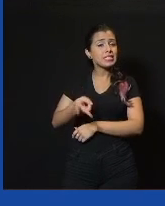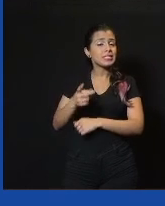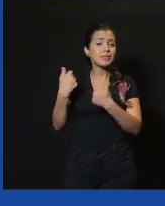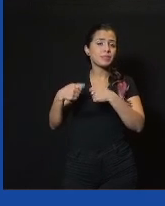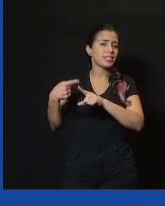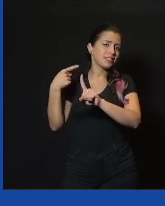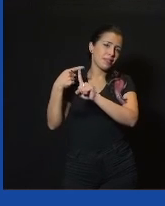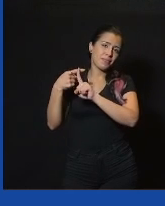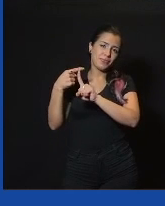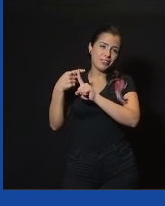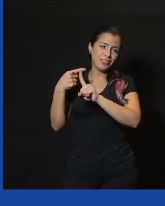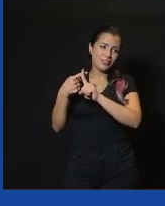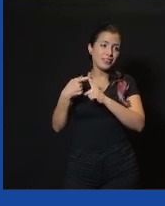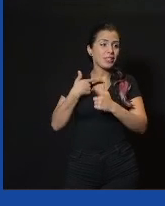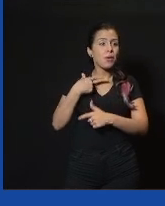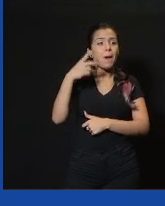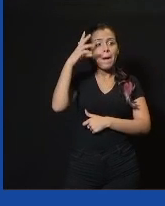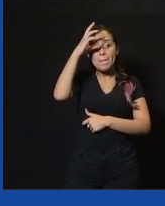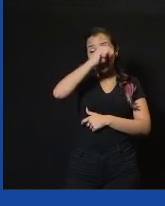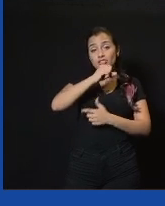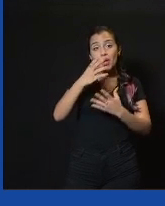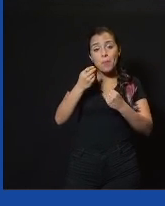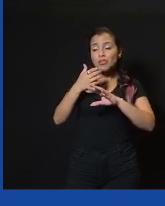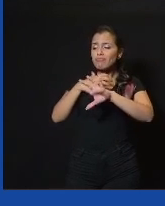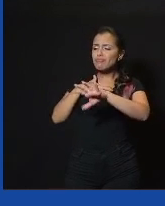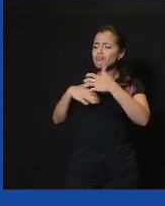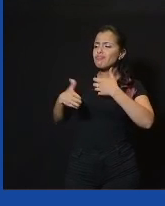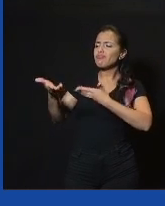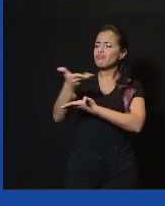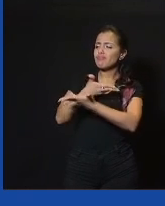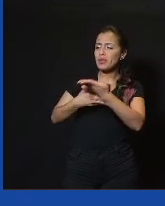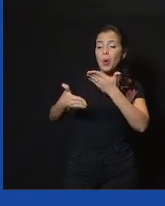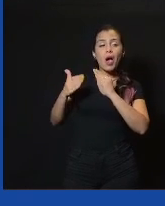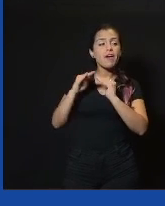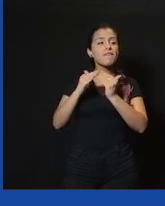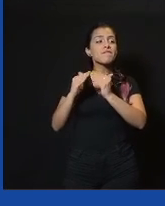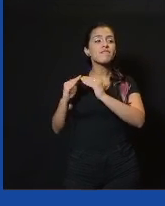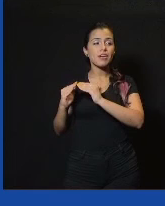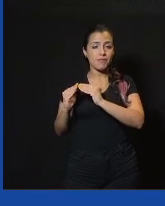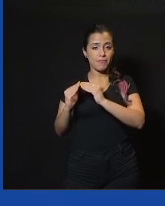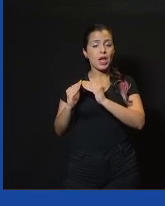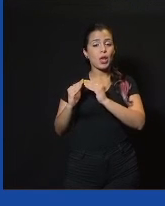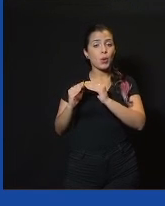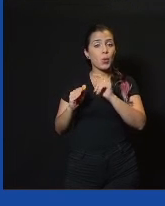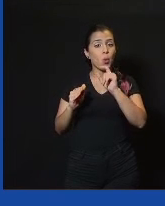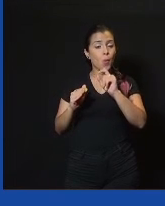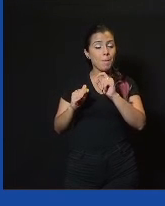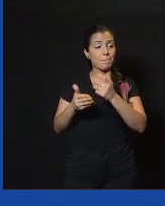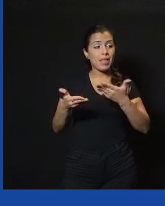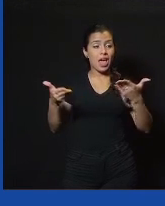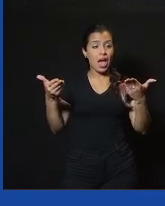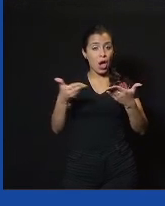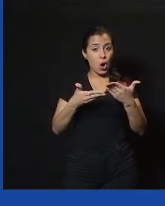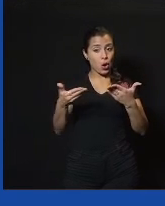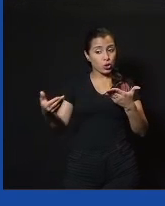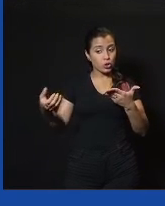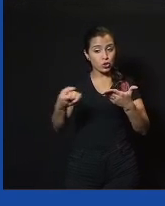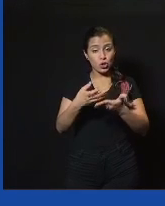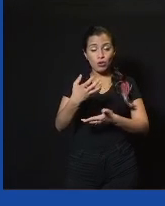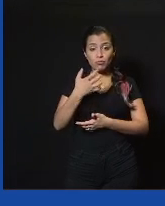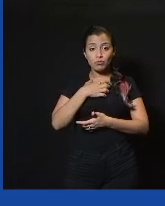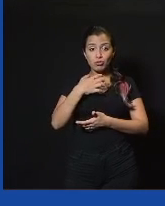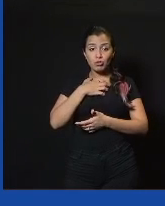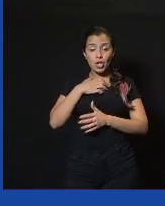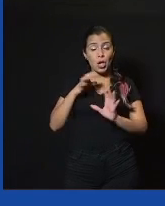muito com a favela também, esse otimismo da favela, é que Esse novo freio trouxe o que une e o